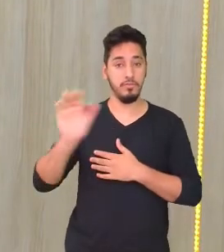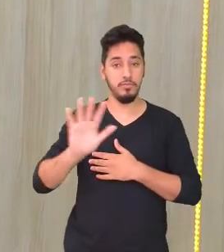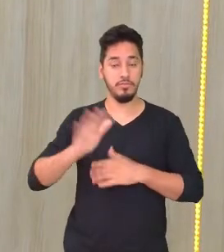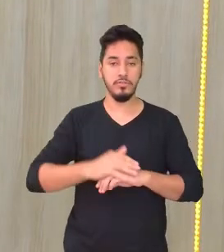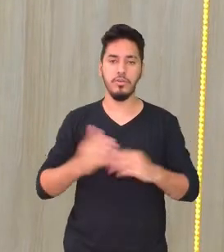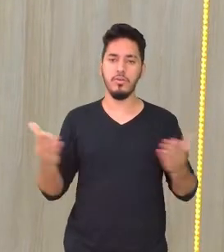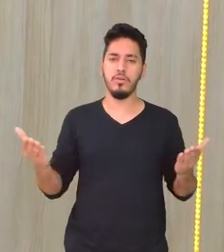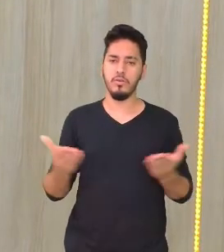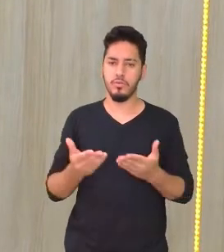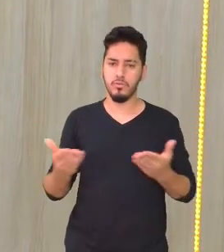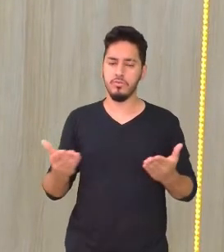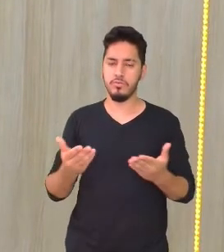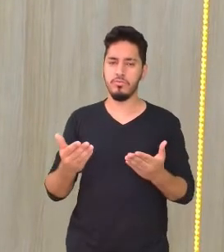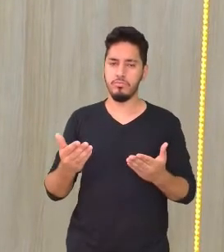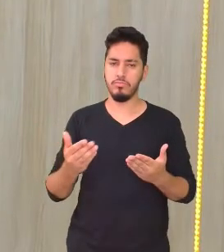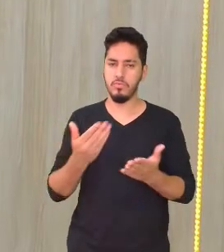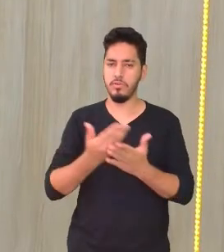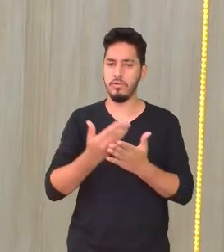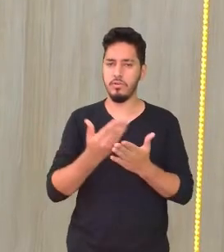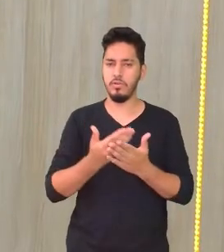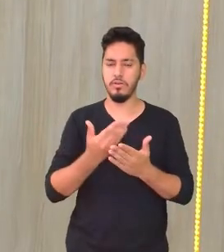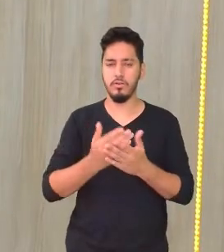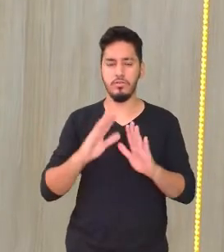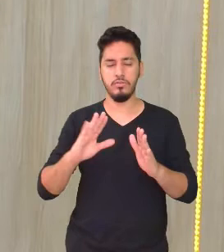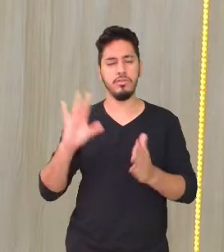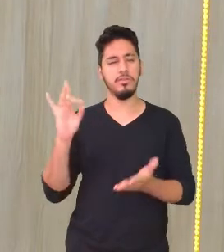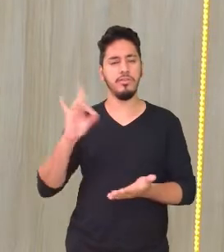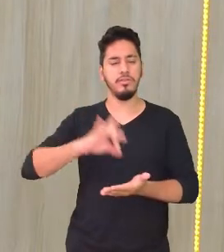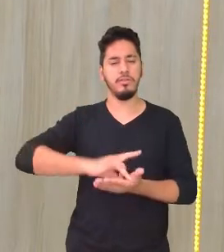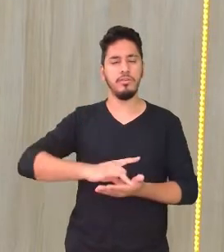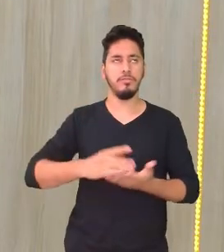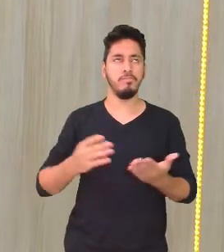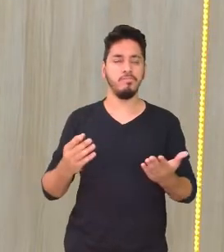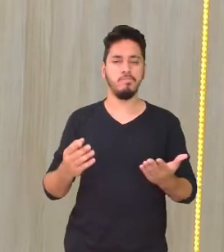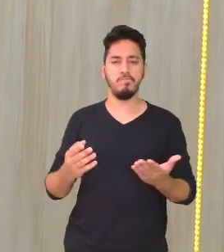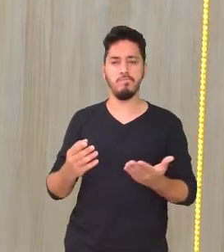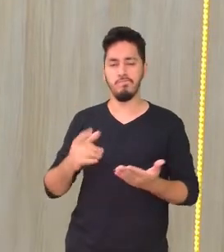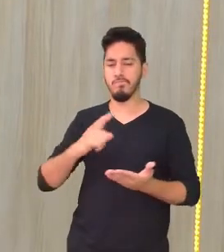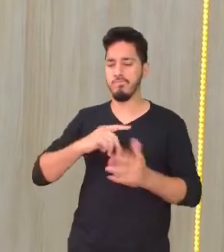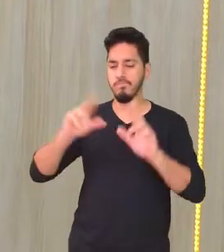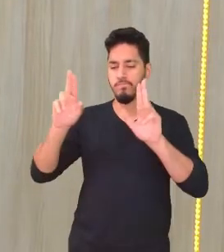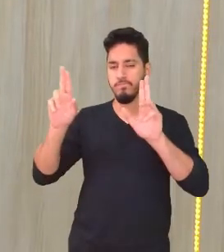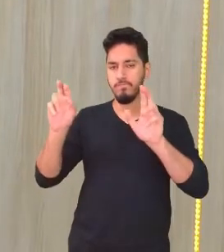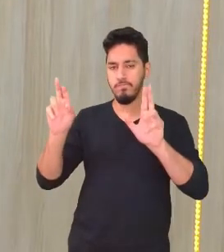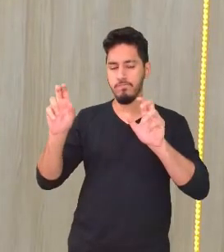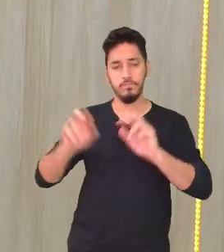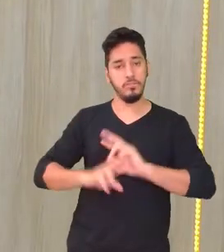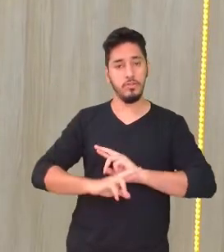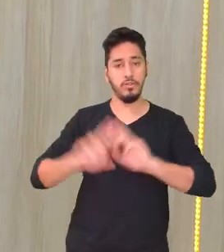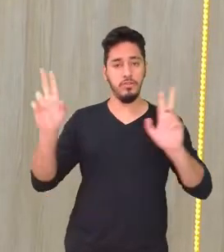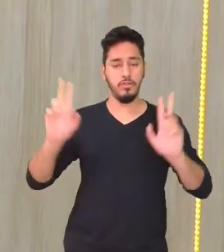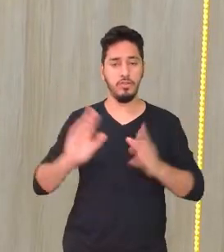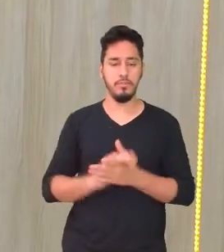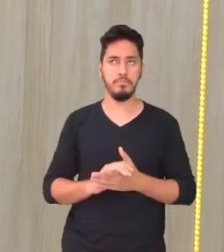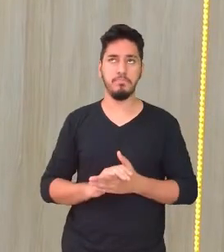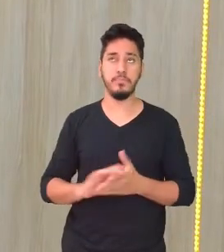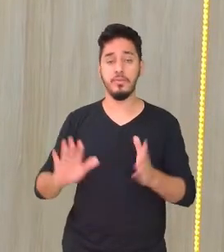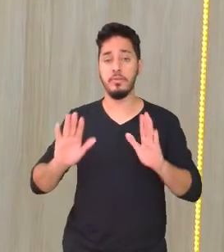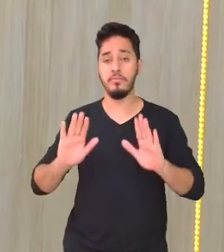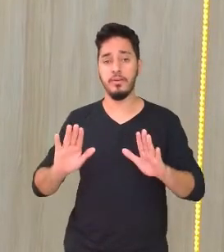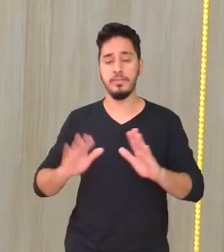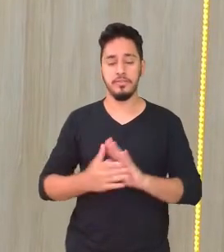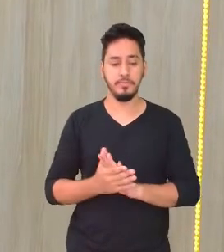hoje nós vamos para mais uma aula e a gente, na realidade, iria trabalhar uma temática, né, diferente,